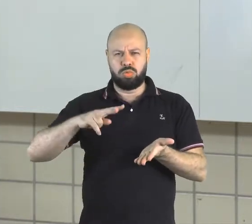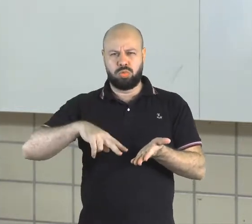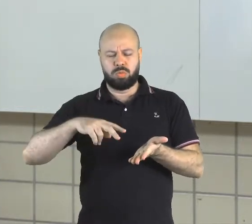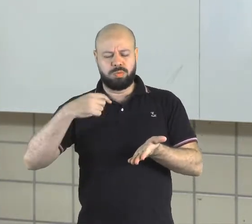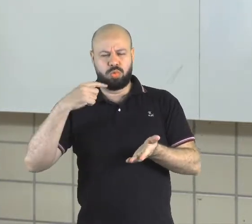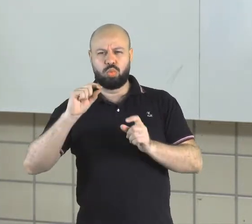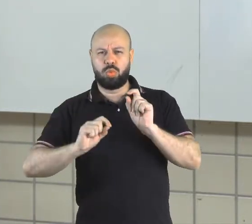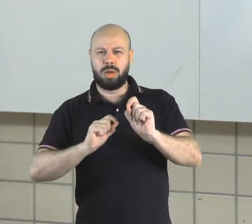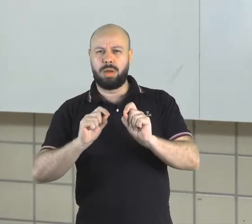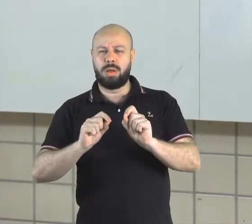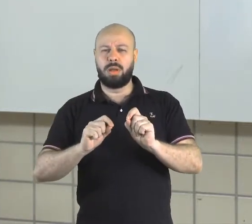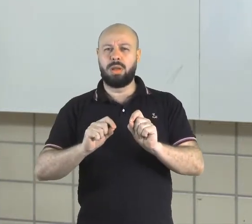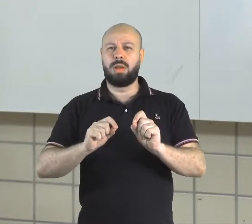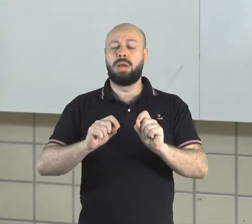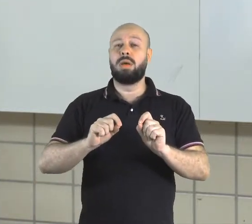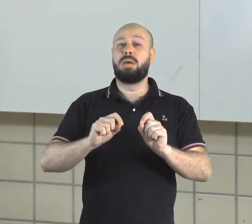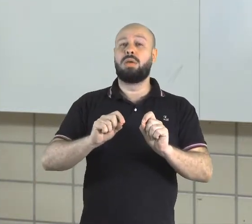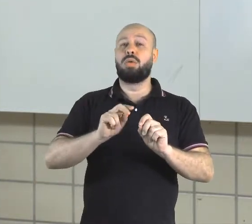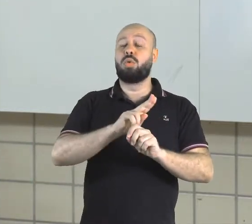com o nome de